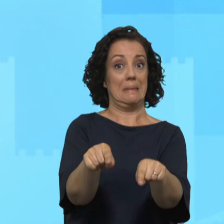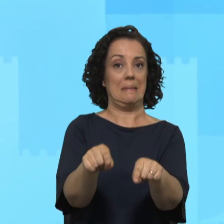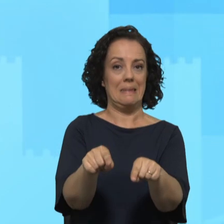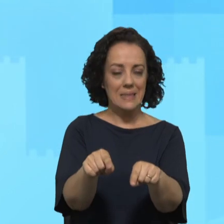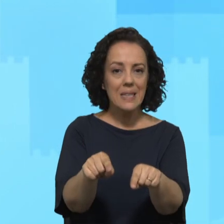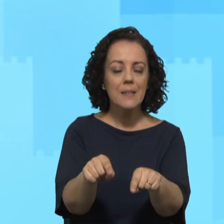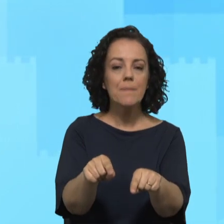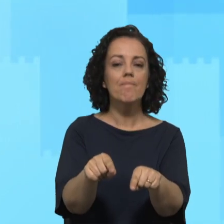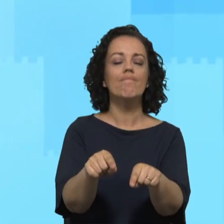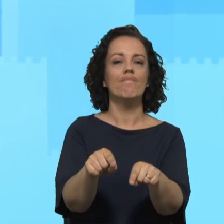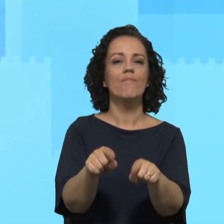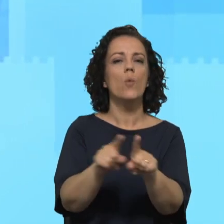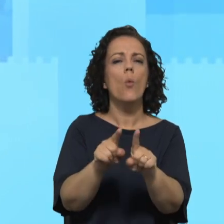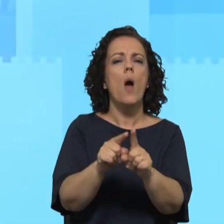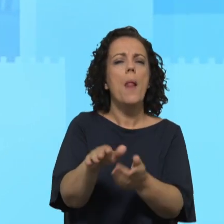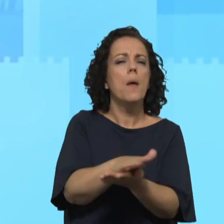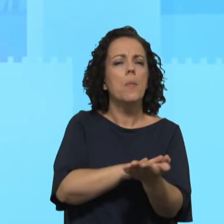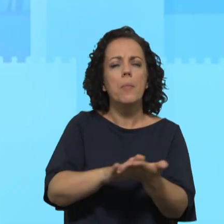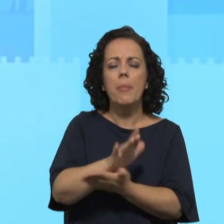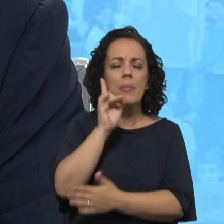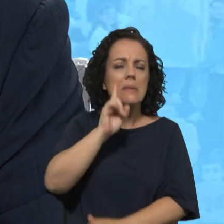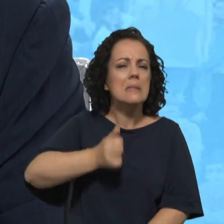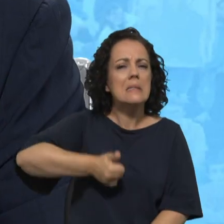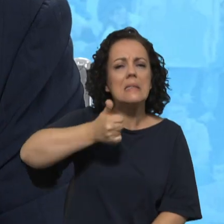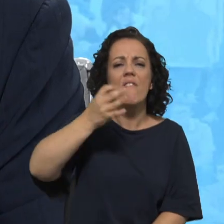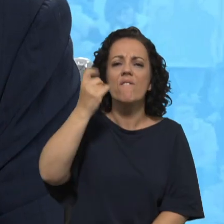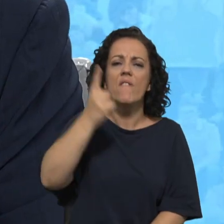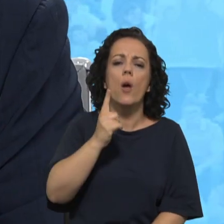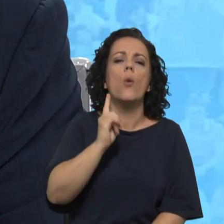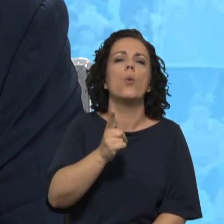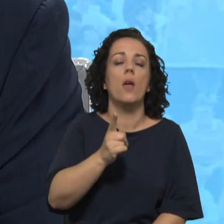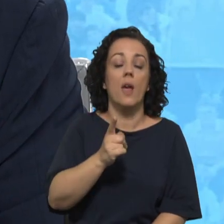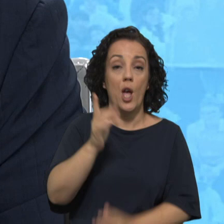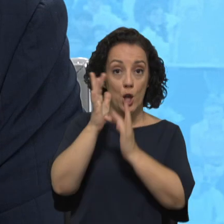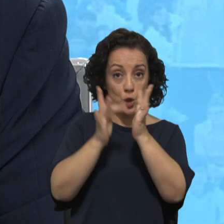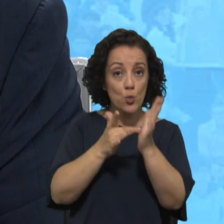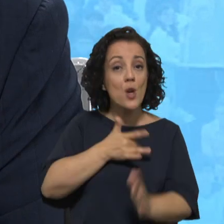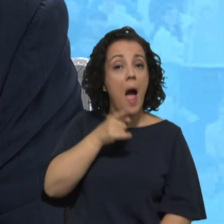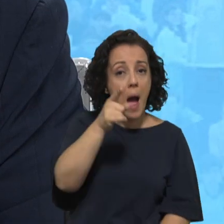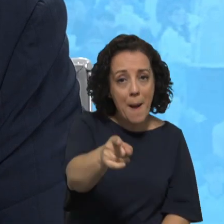do querigma, daquilo que é essencial, que é fundamental da fé. Jesus Cristo ama-te, está